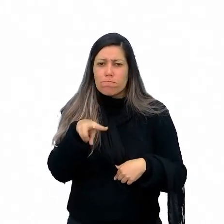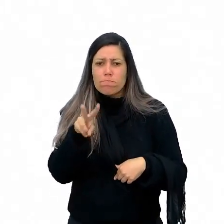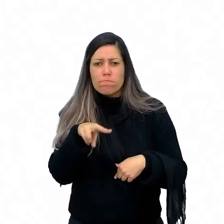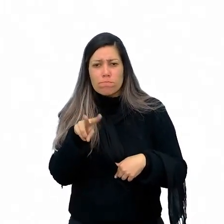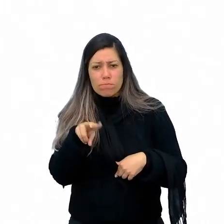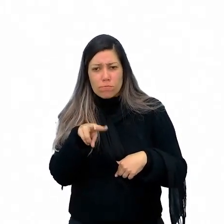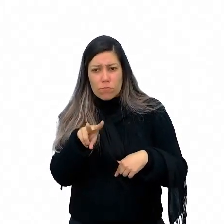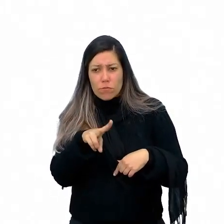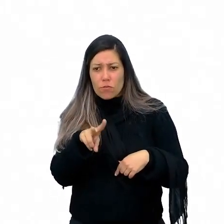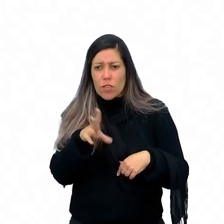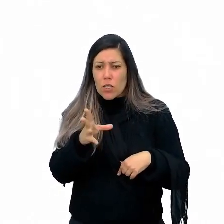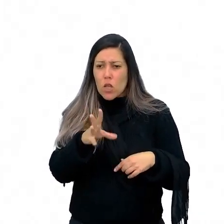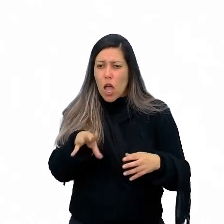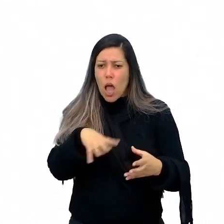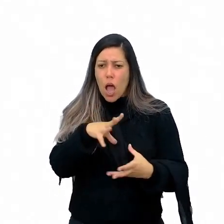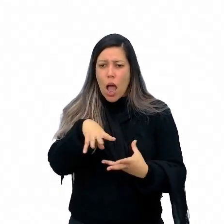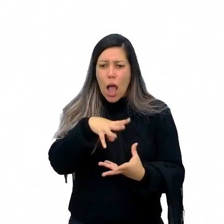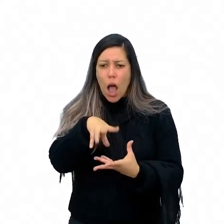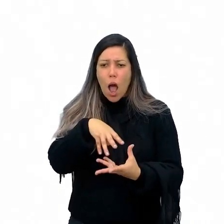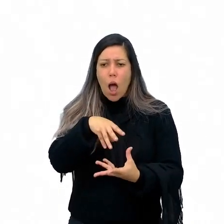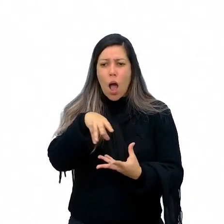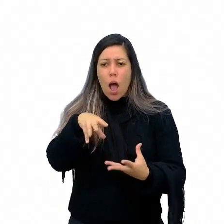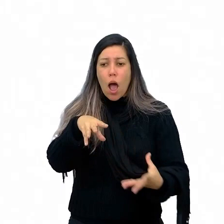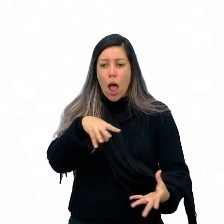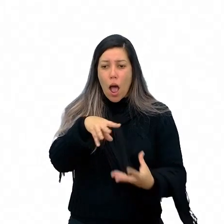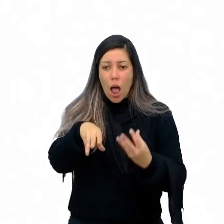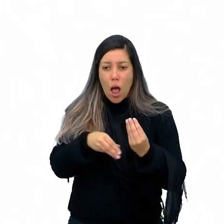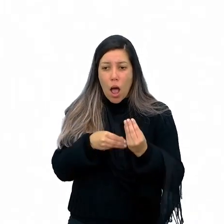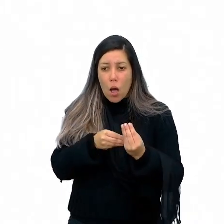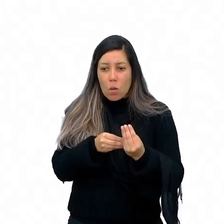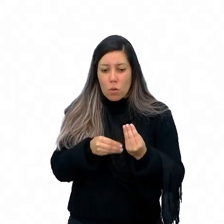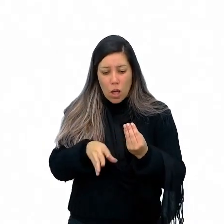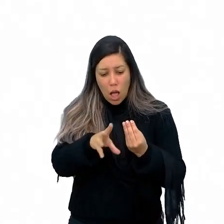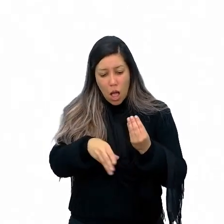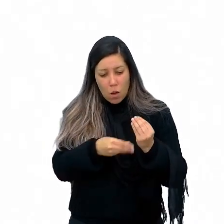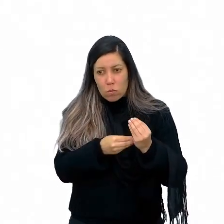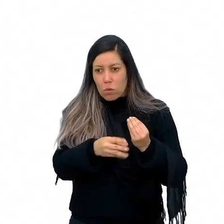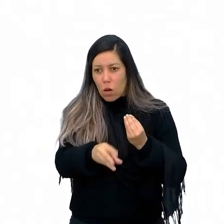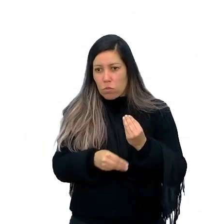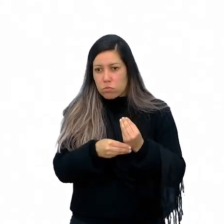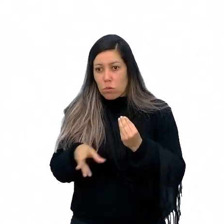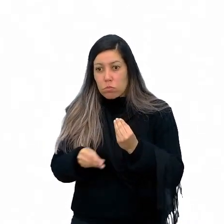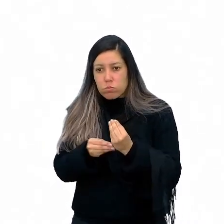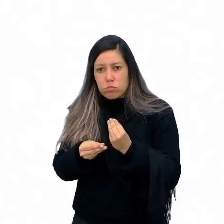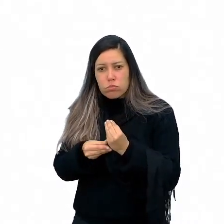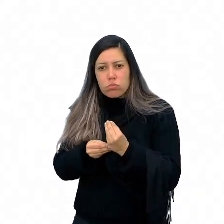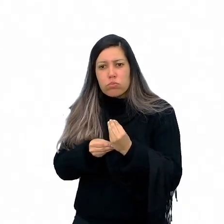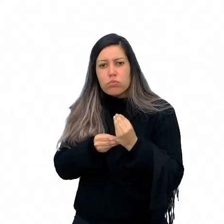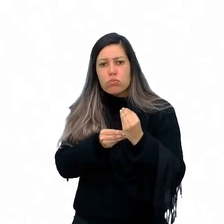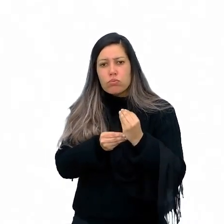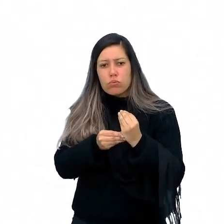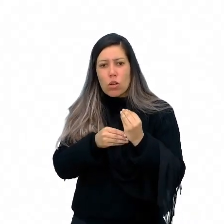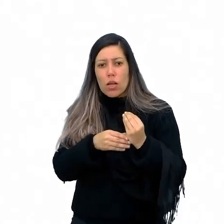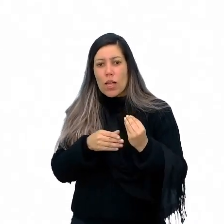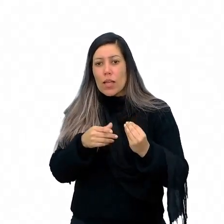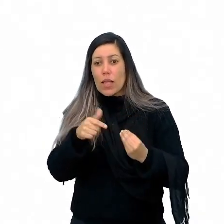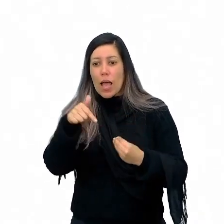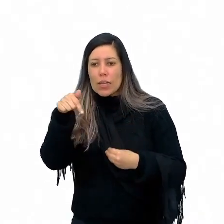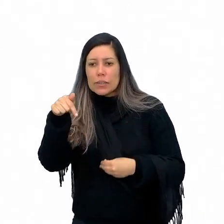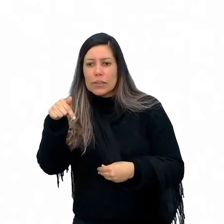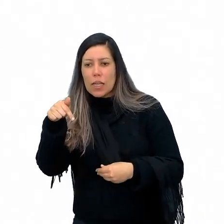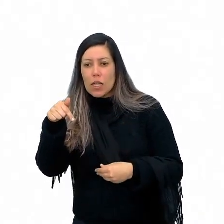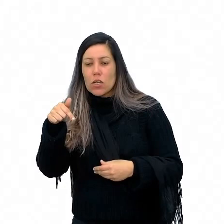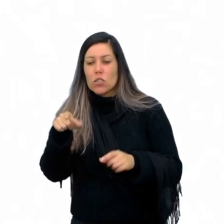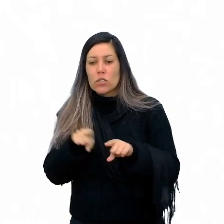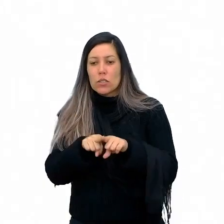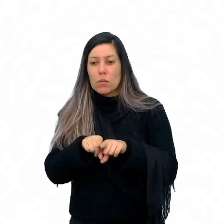contribuições para o desenvolvimento da SA7 e da SA8, das sequências de atividades 7 e 8 do material Aprender